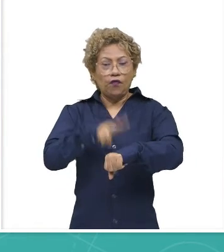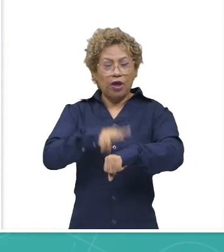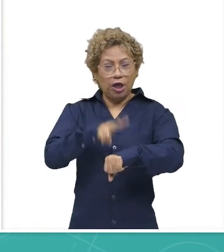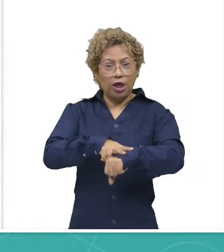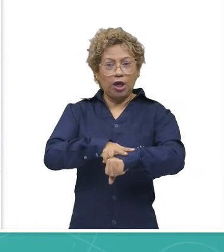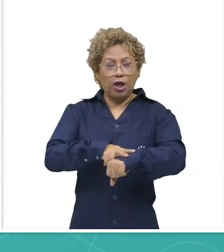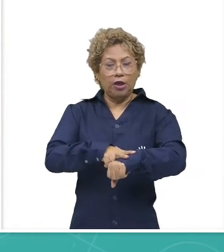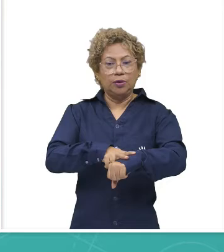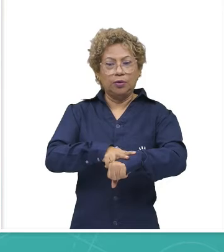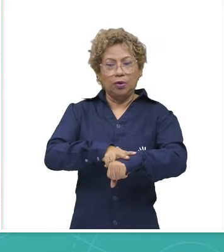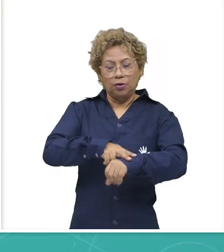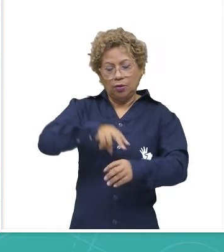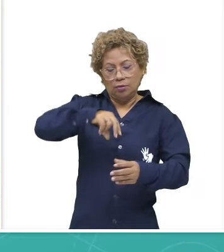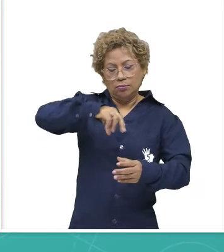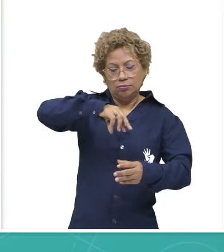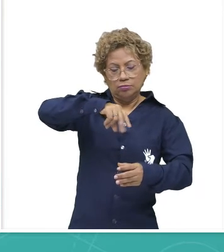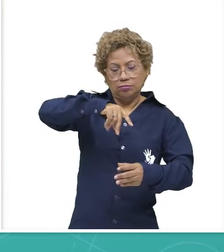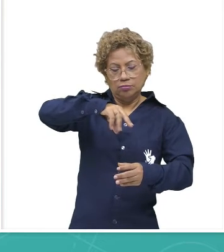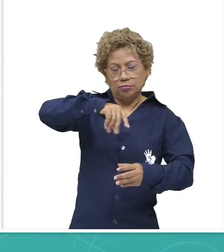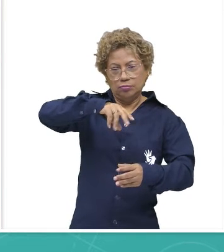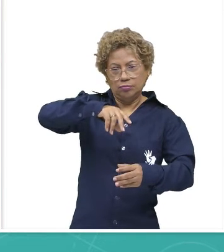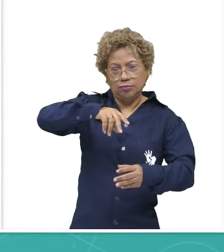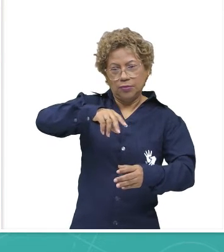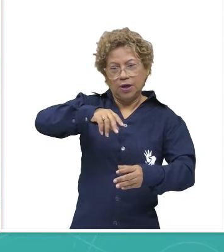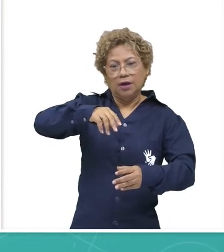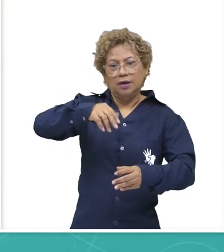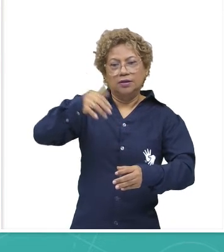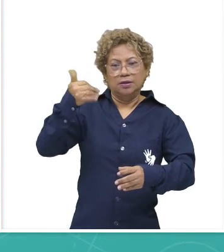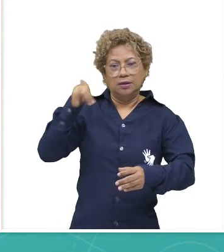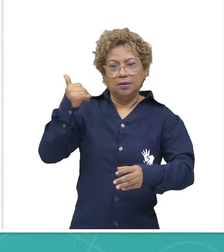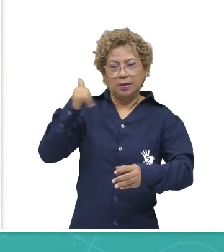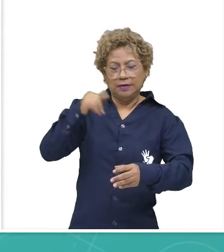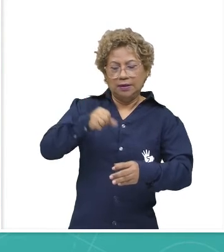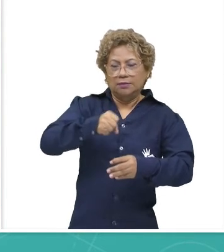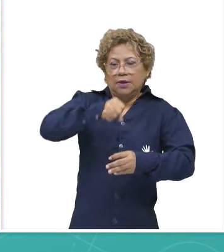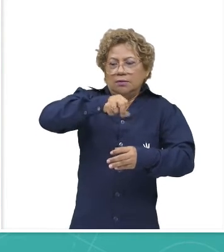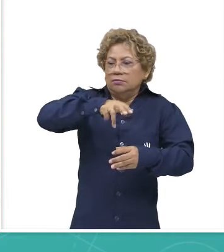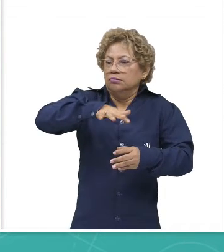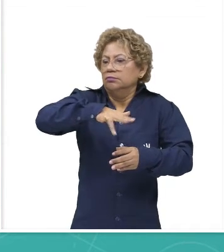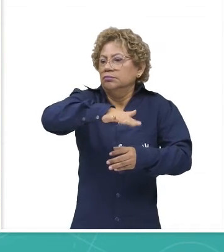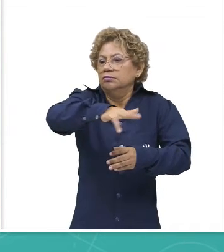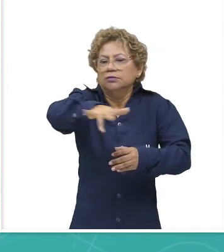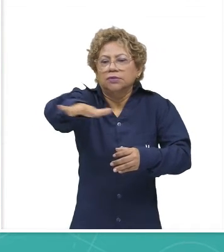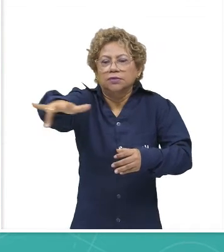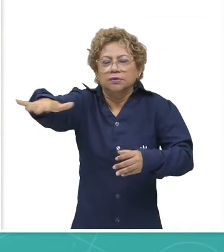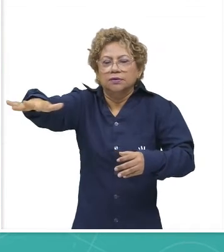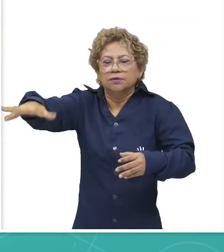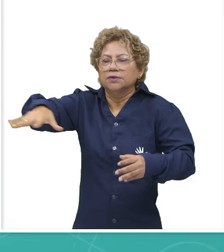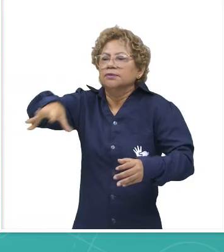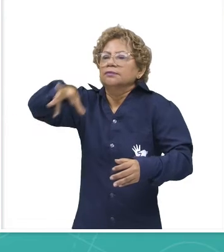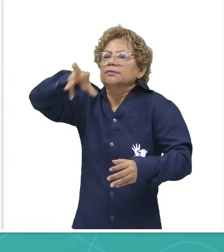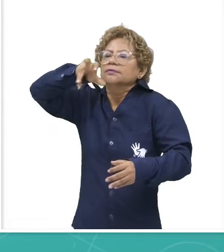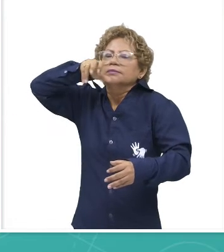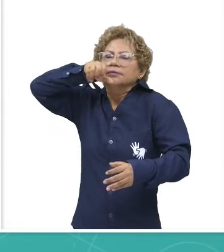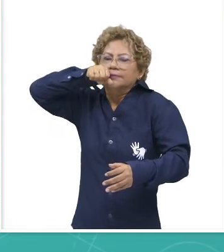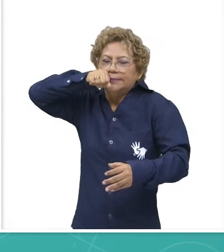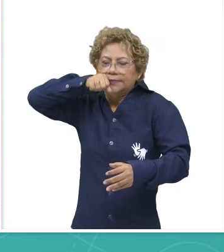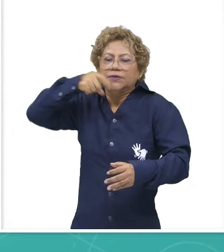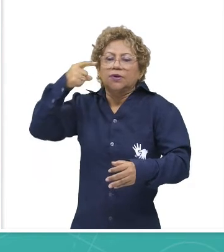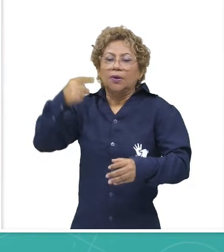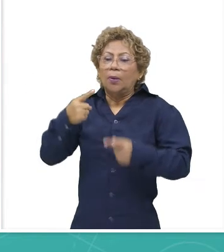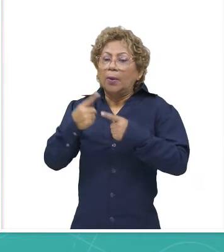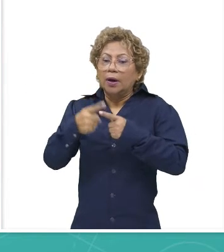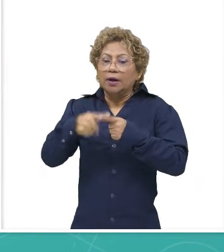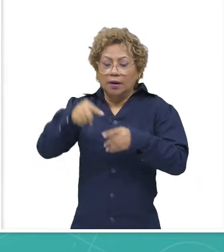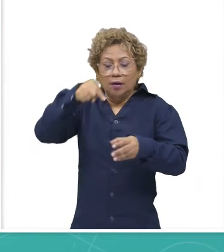e o cheiro se espalha pelo ambiente, pois o aroma é volátil, misturando com o ar em um espaço maior.